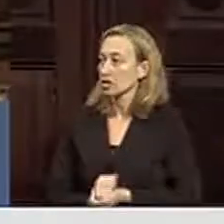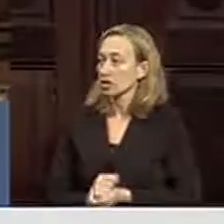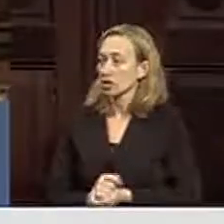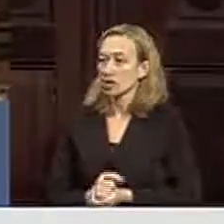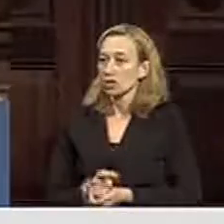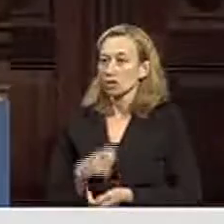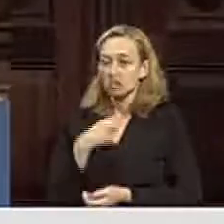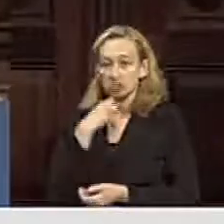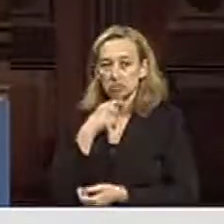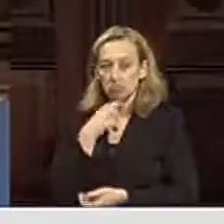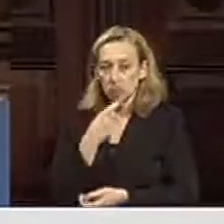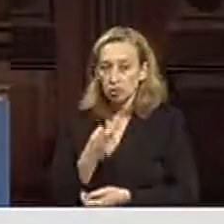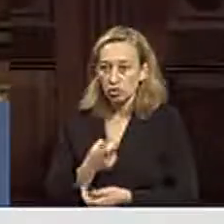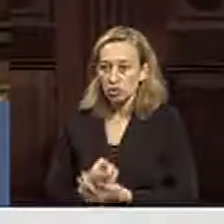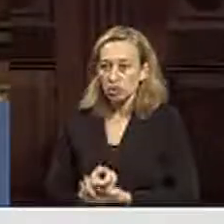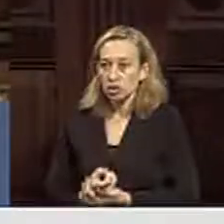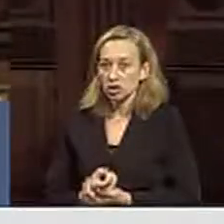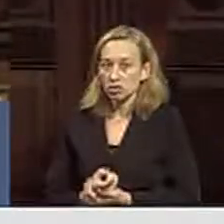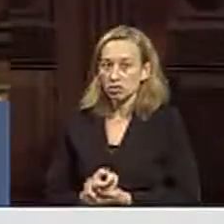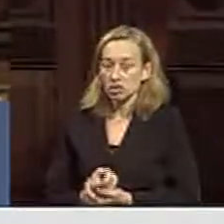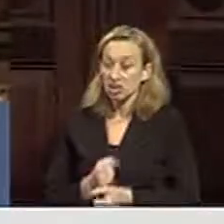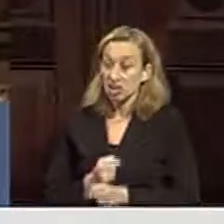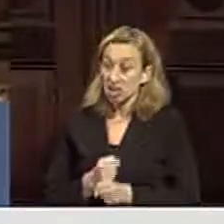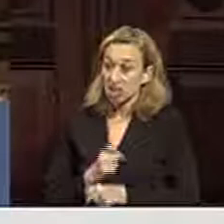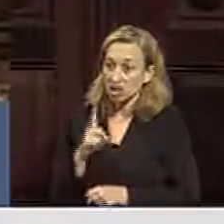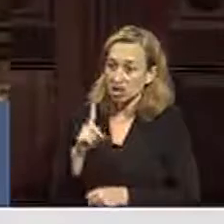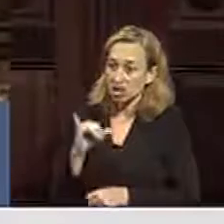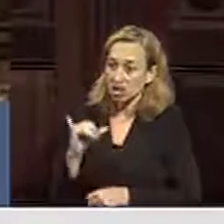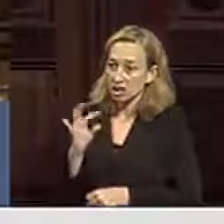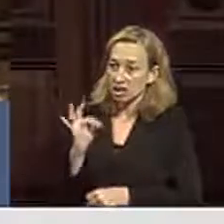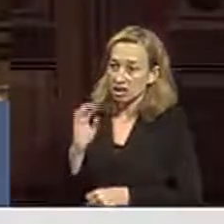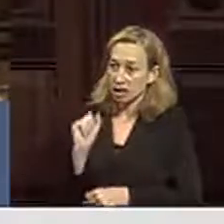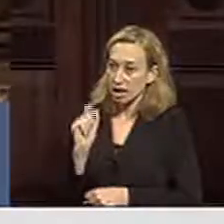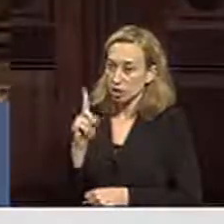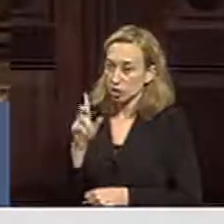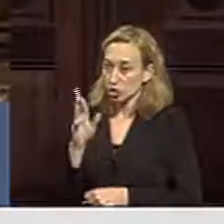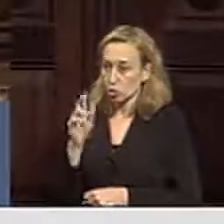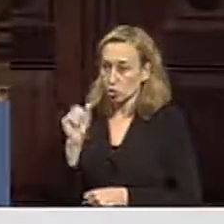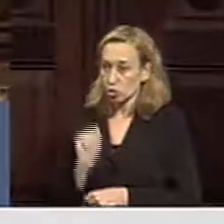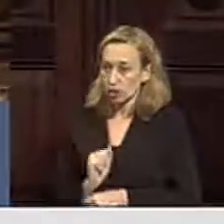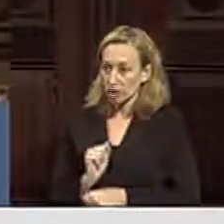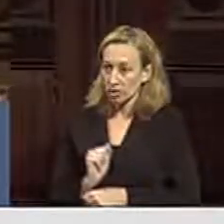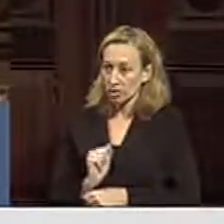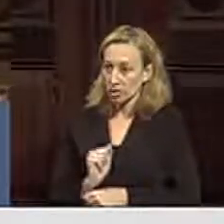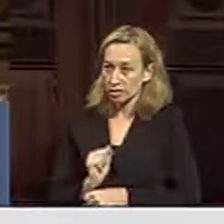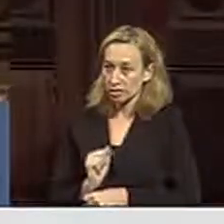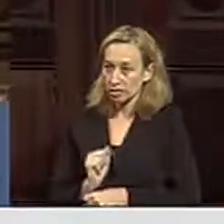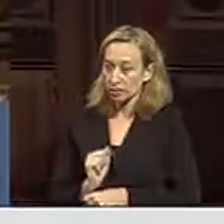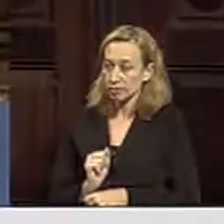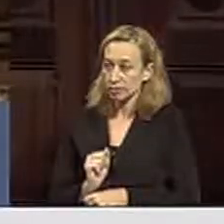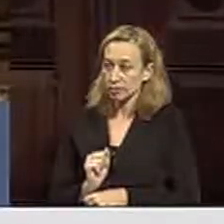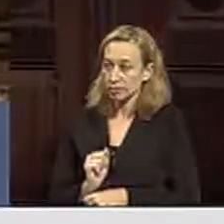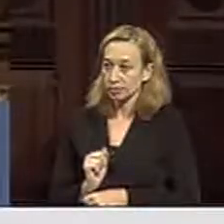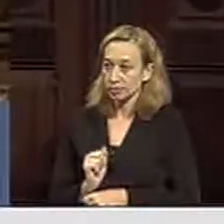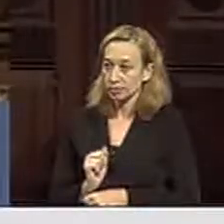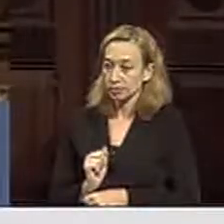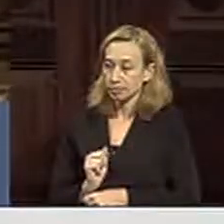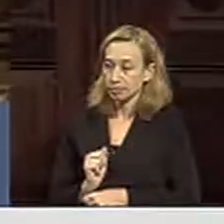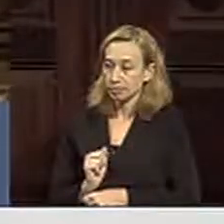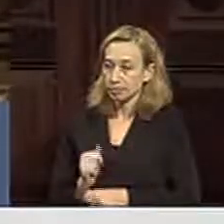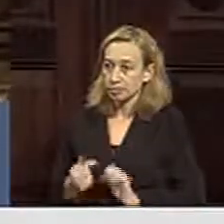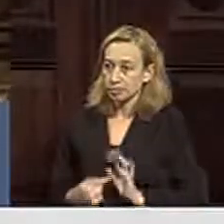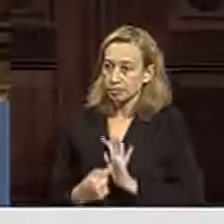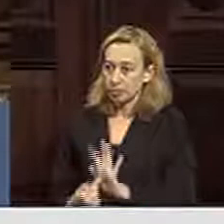de ditadura foram fundamentais para garantir que o Brasil permanecesse como um dos países